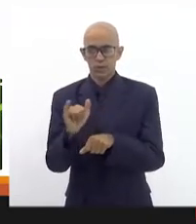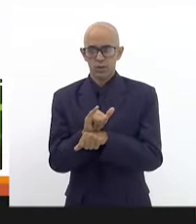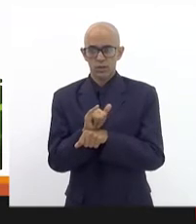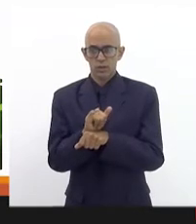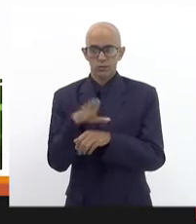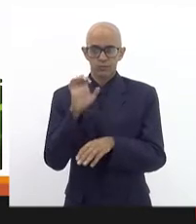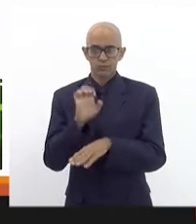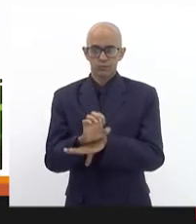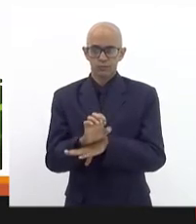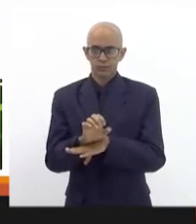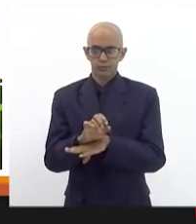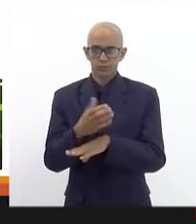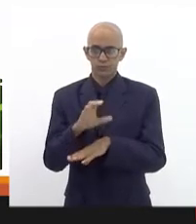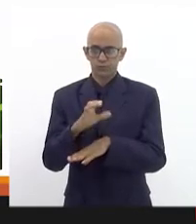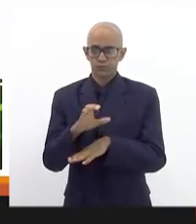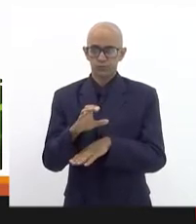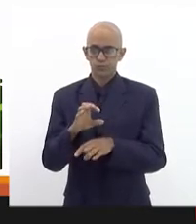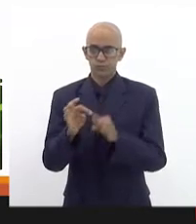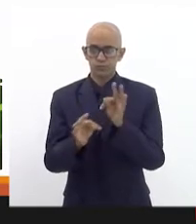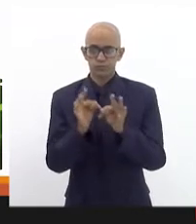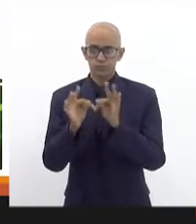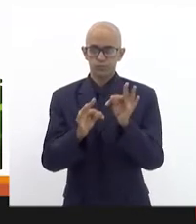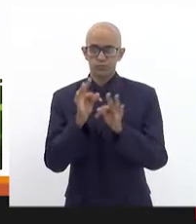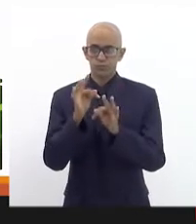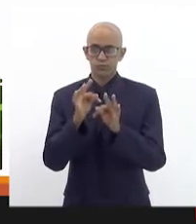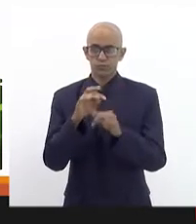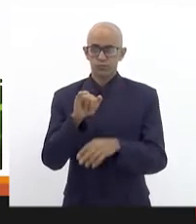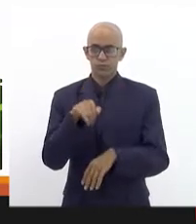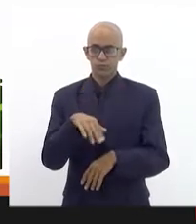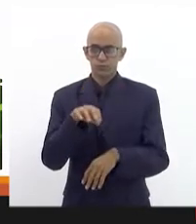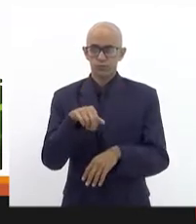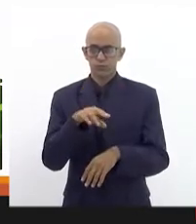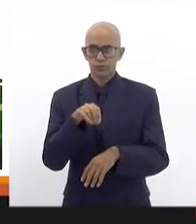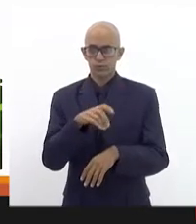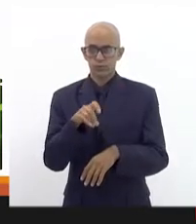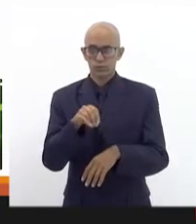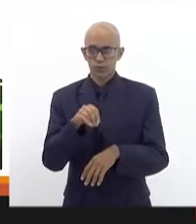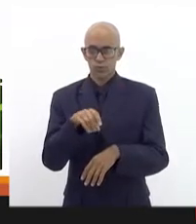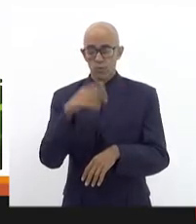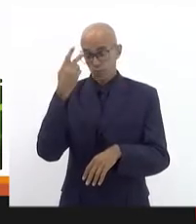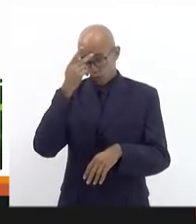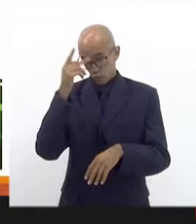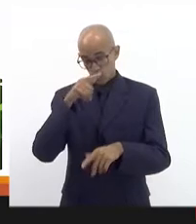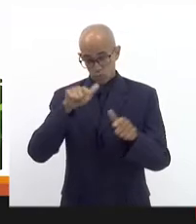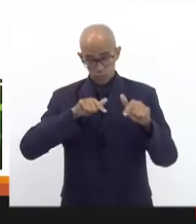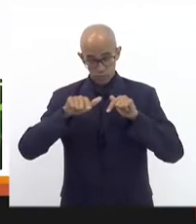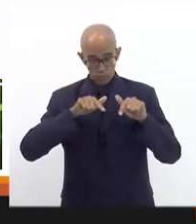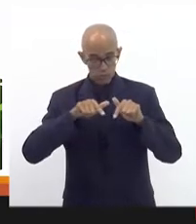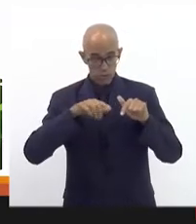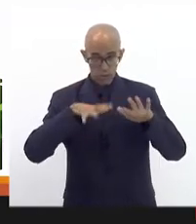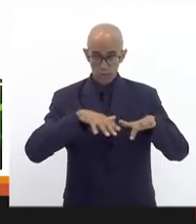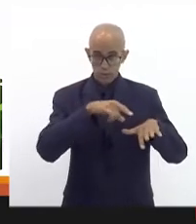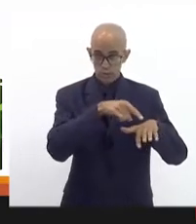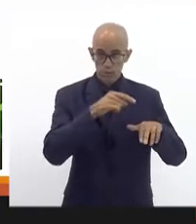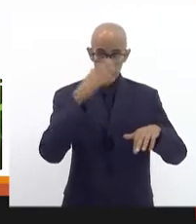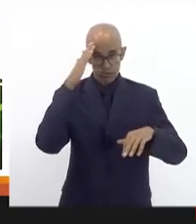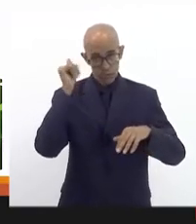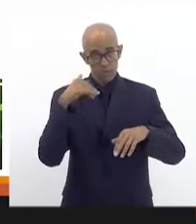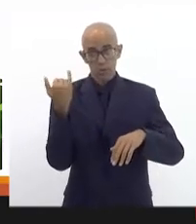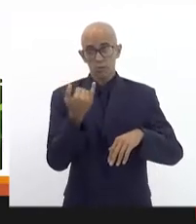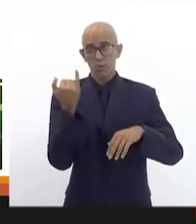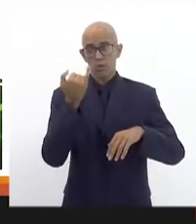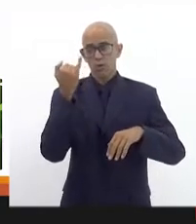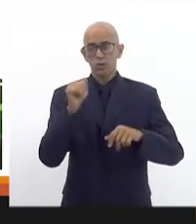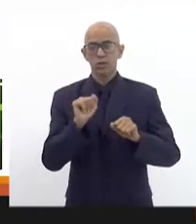de Ciência, Tecnologia e Inovação. E quem atua nacionalmente sabe a importância que as estratégias nacionais de